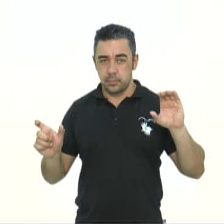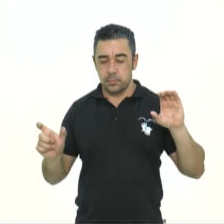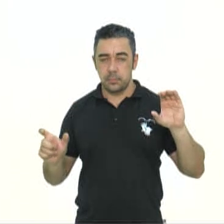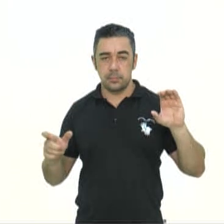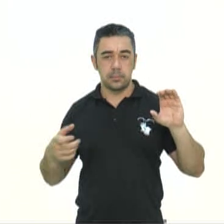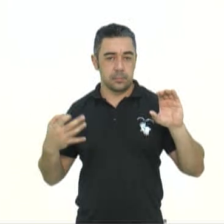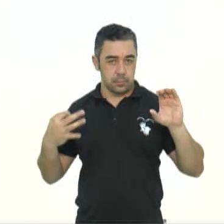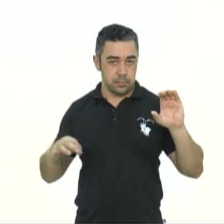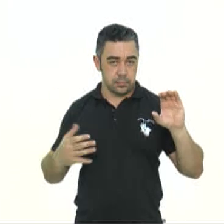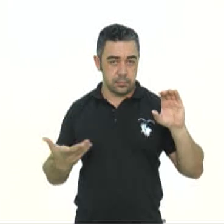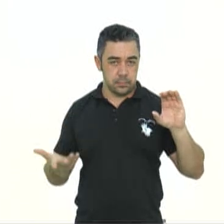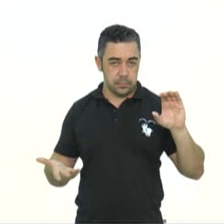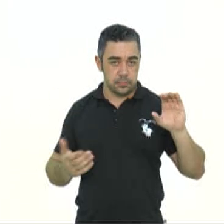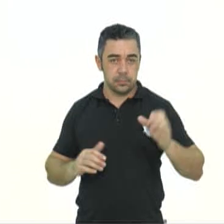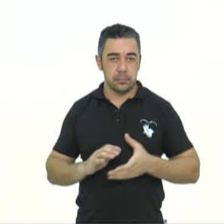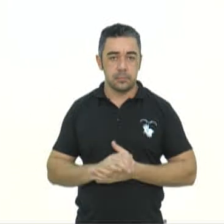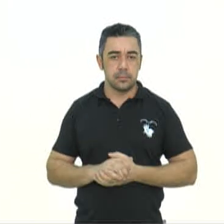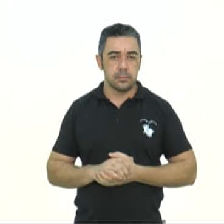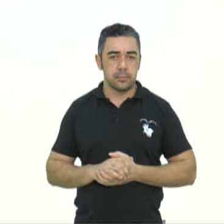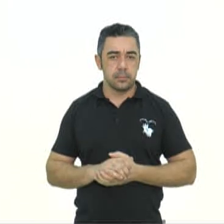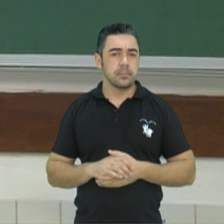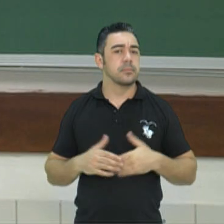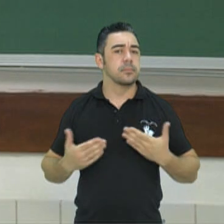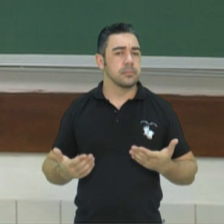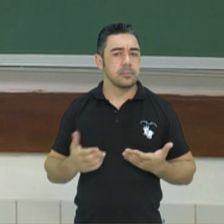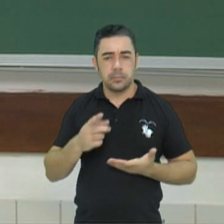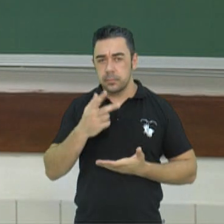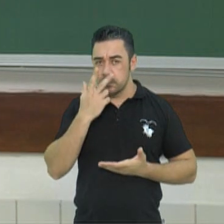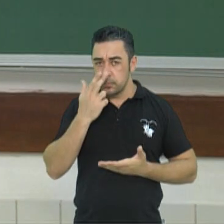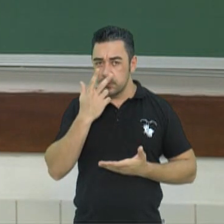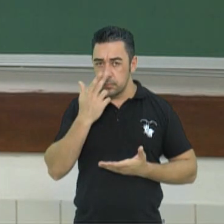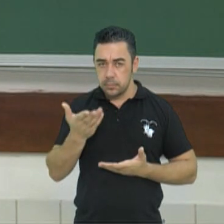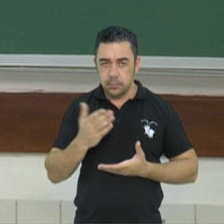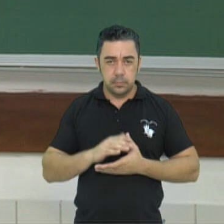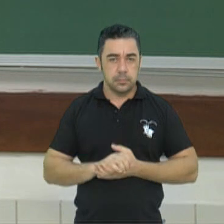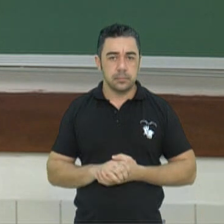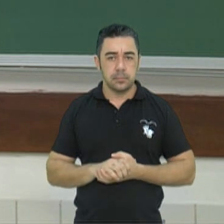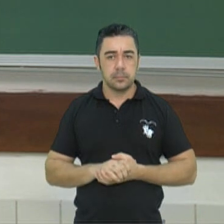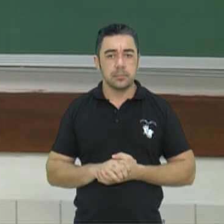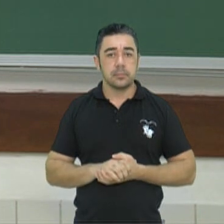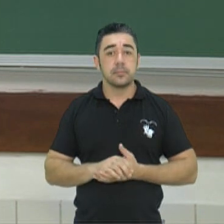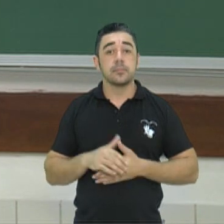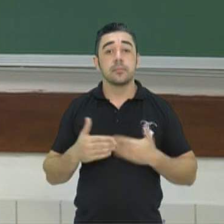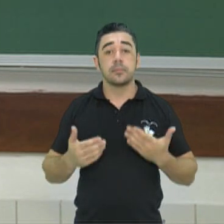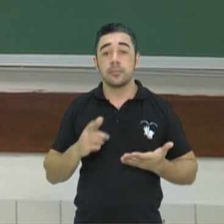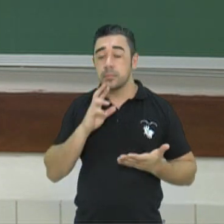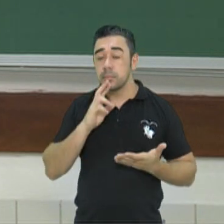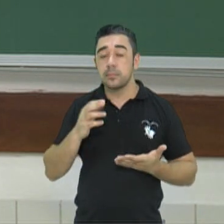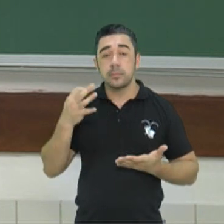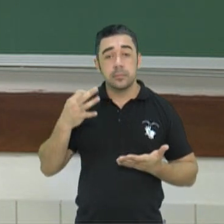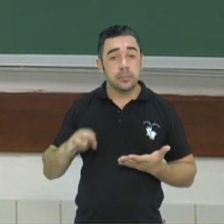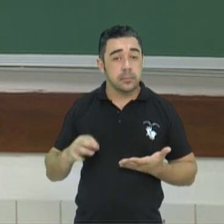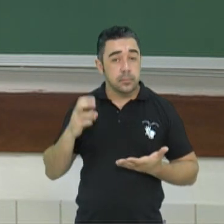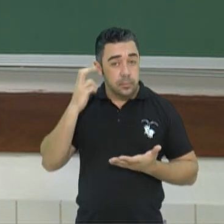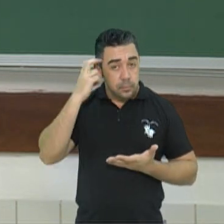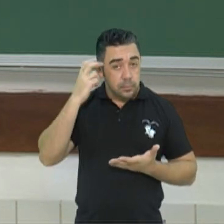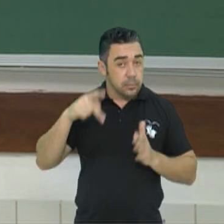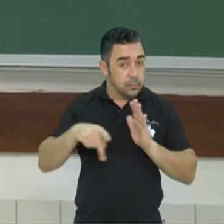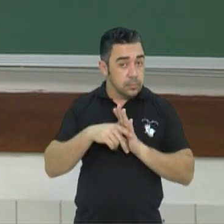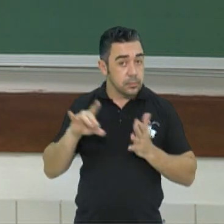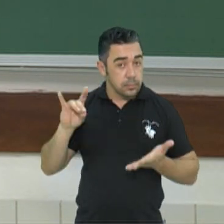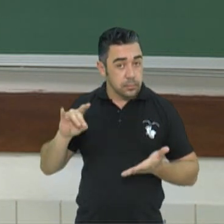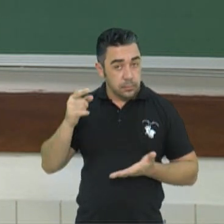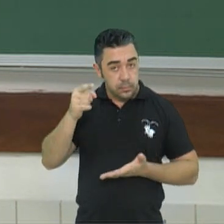Pablo Montoya. E então, o que vocês acham? Qual deles será que fazem parte da cultura colombiana?